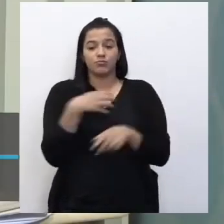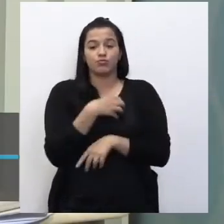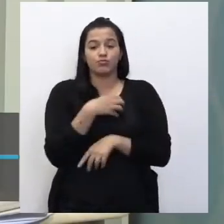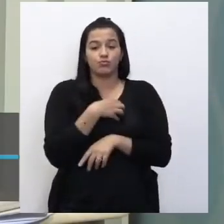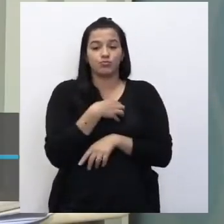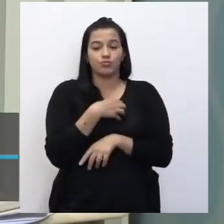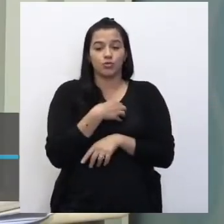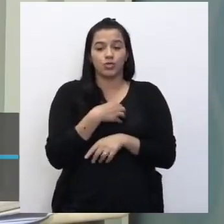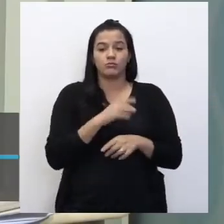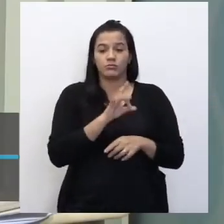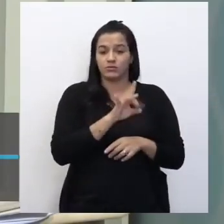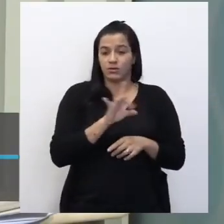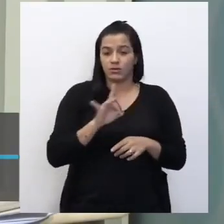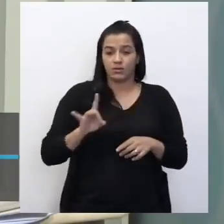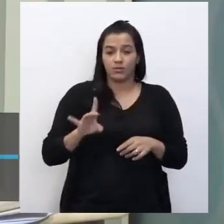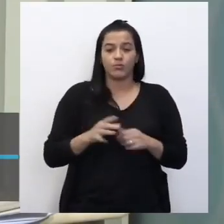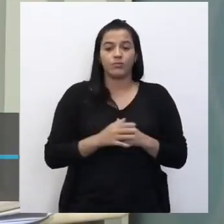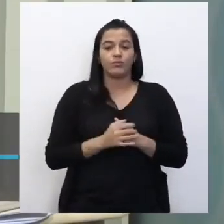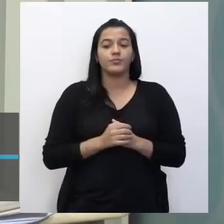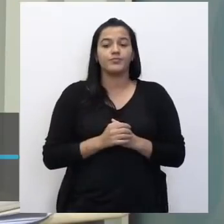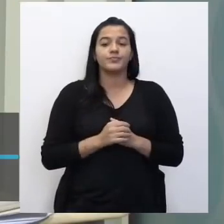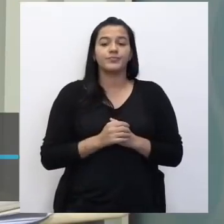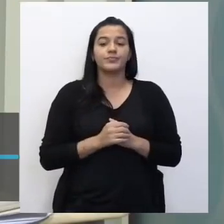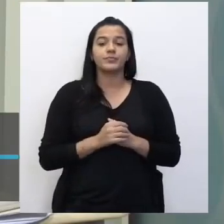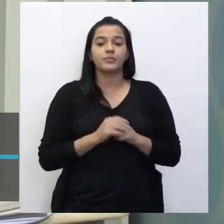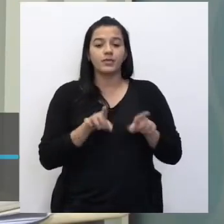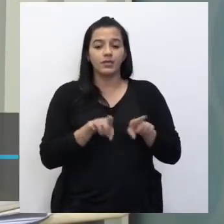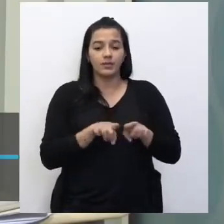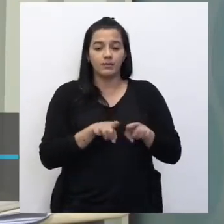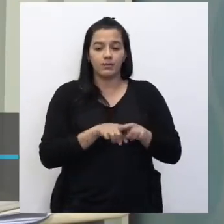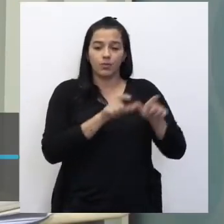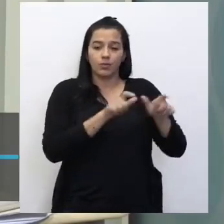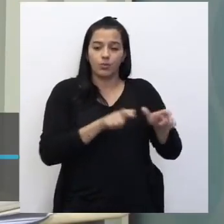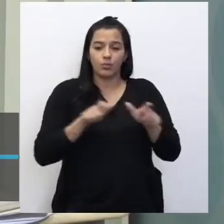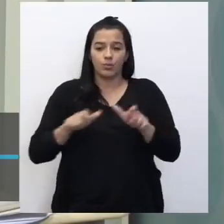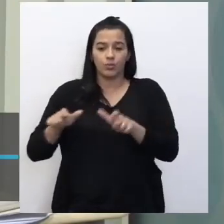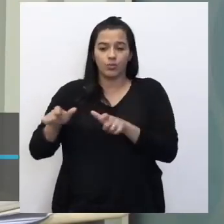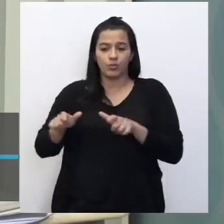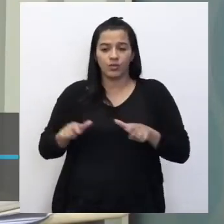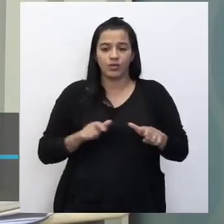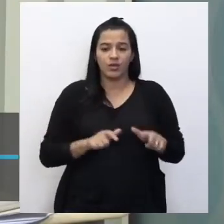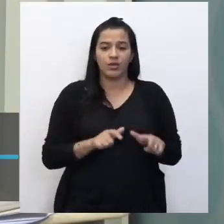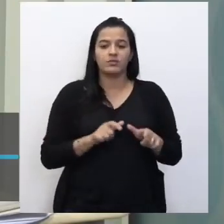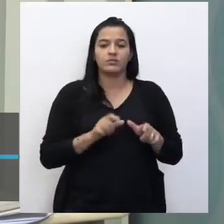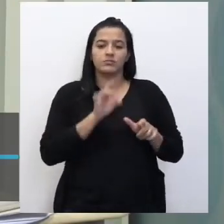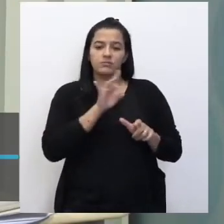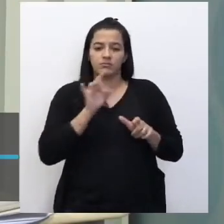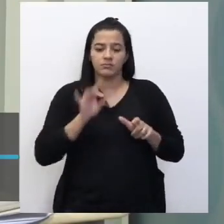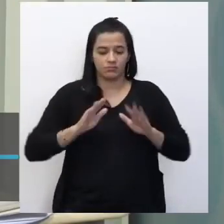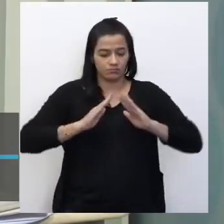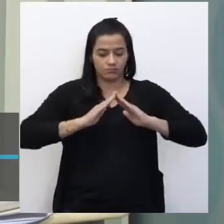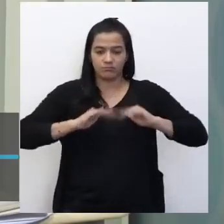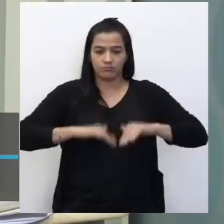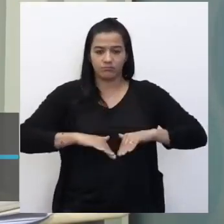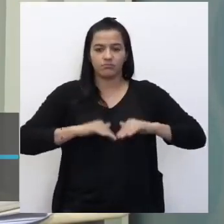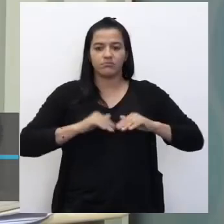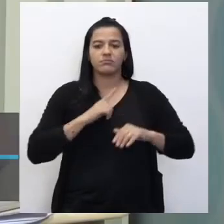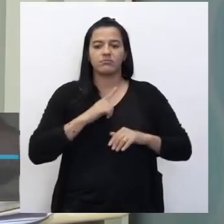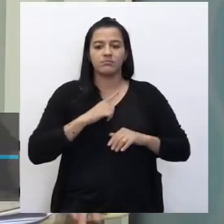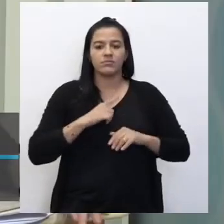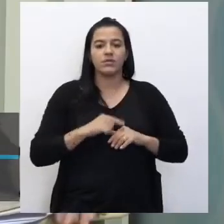desses comportamentos adviriam os lugares que eles ocupam socialmente falando, né? A gente pode lembrar